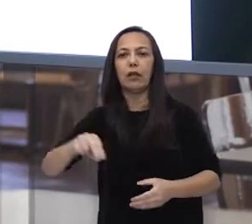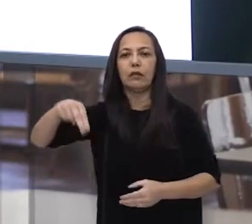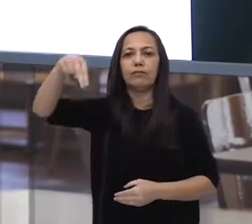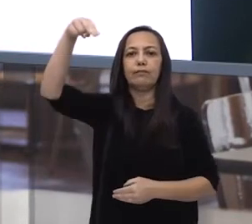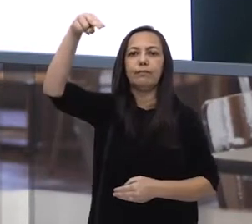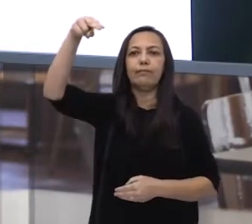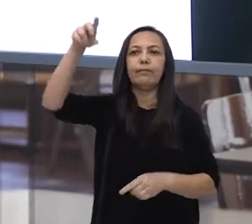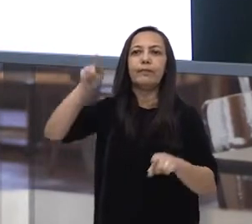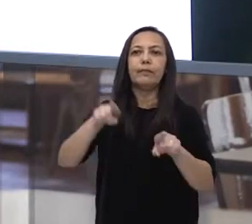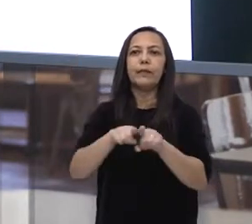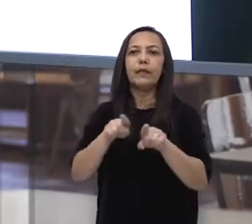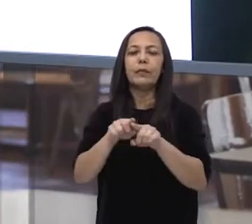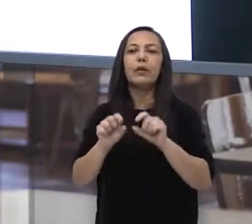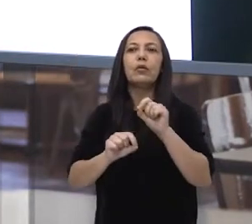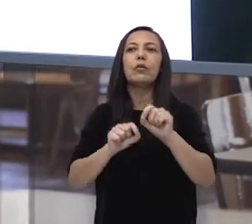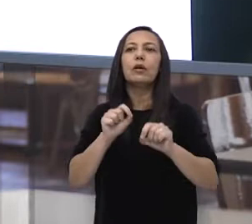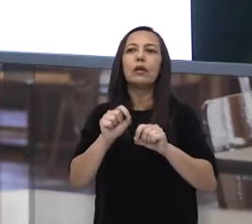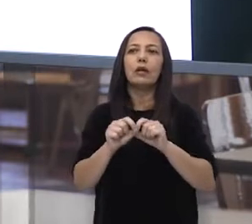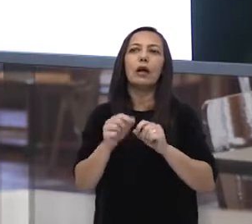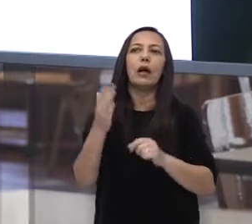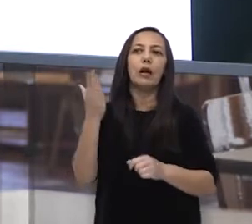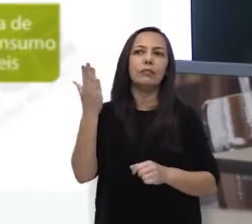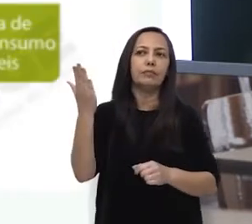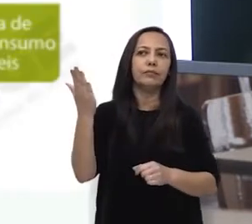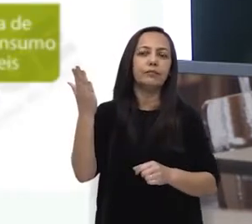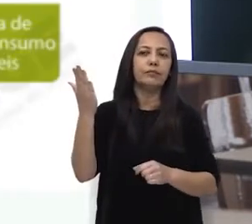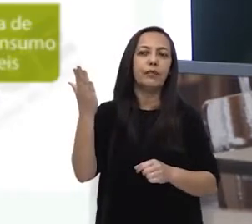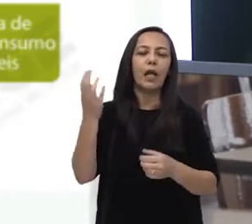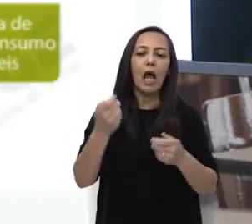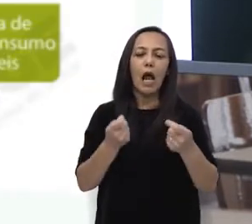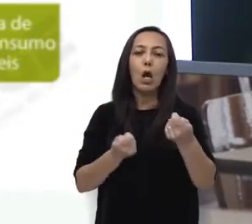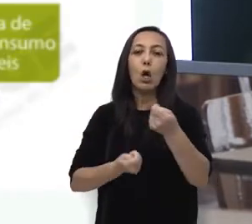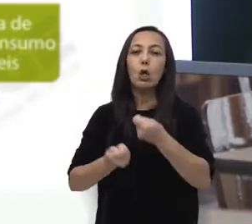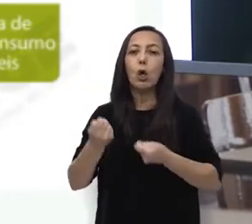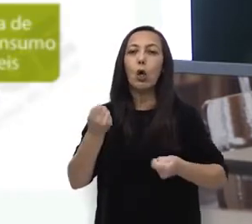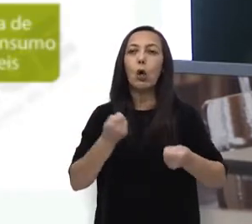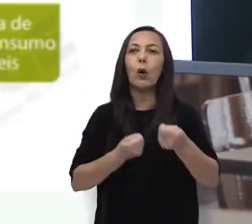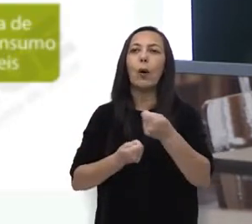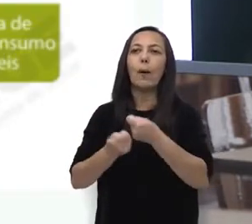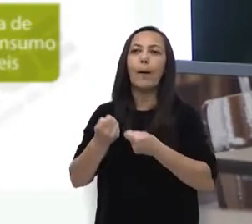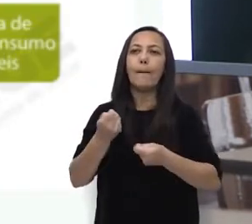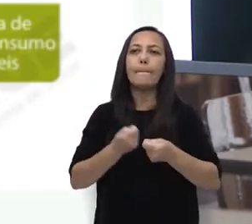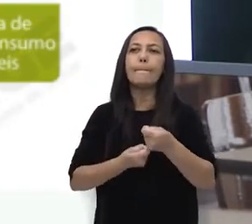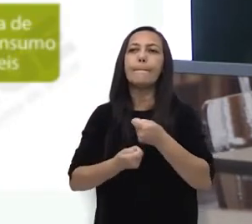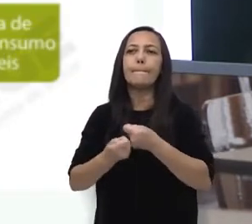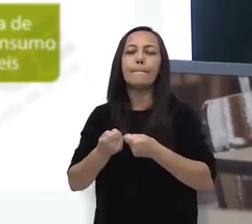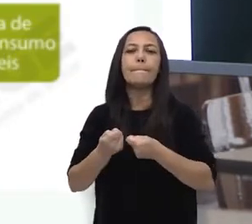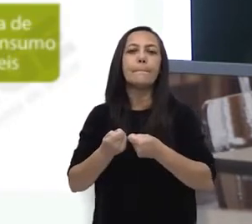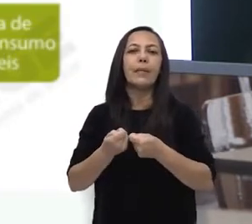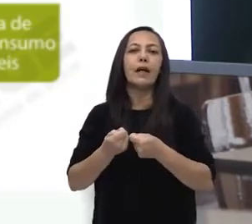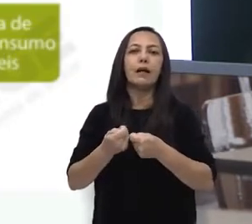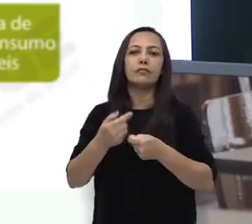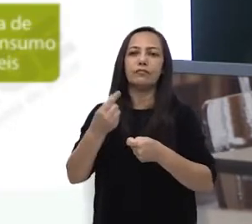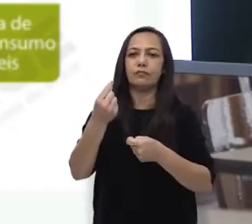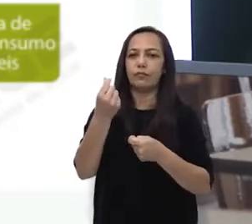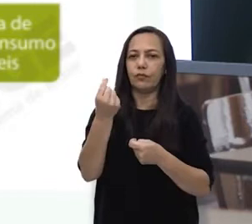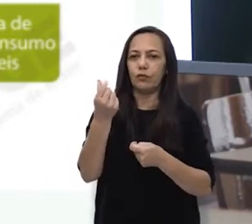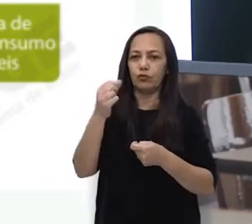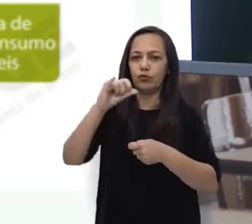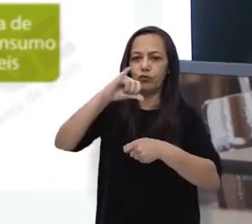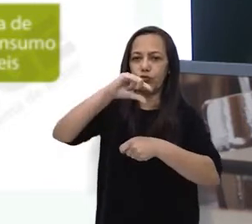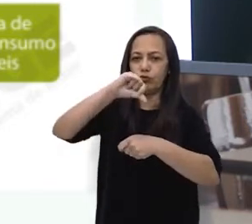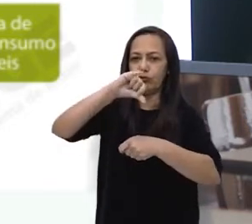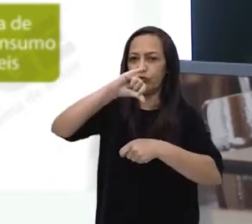tripé econômico da indústria, né? Aí, ó, tripé econômico, capital nacional privado, capital estatal e